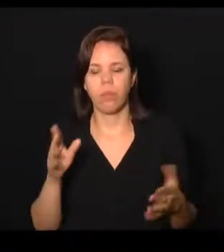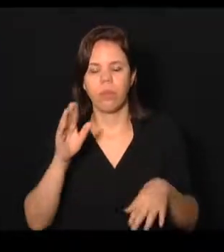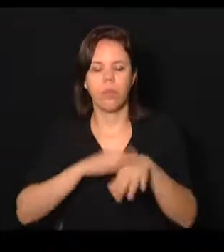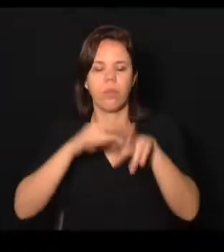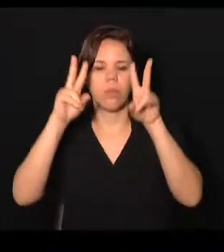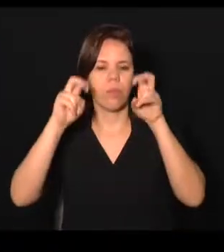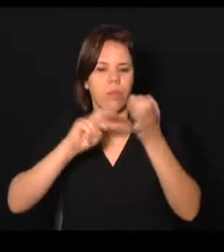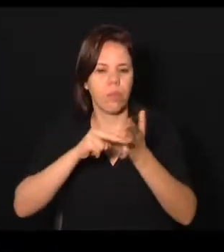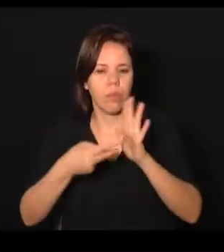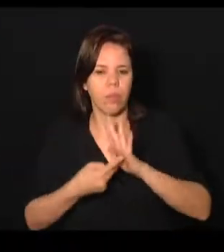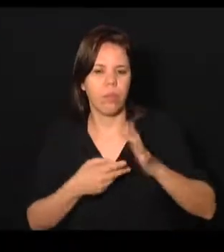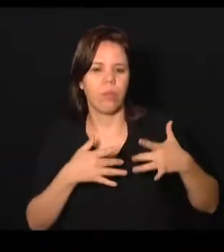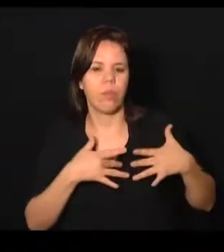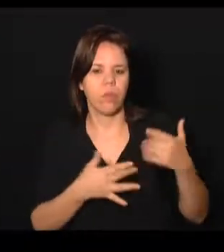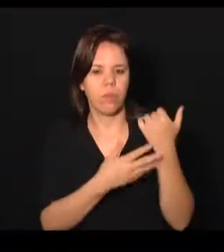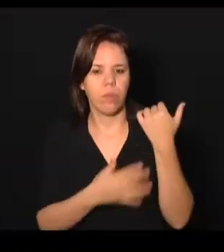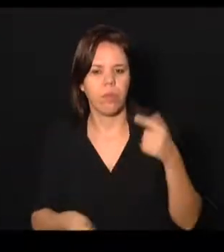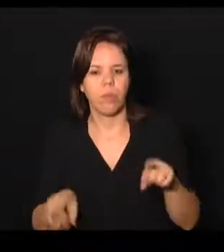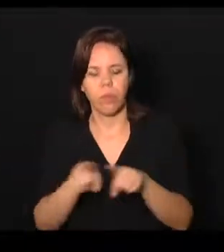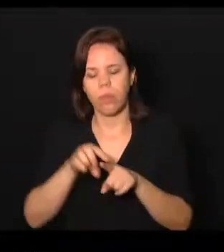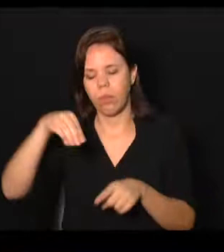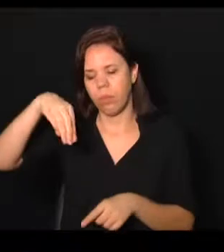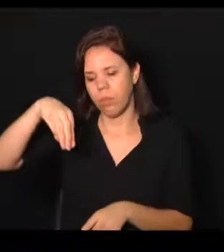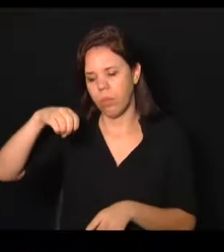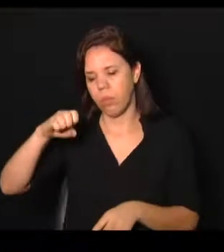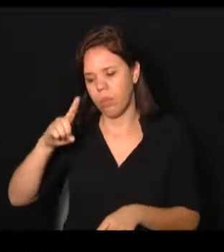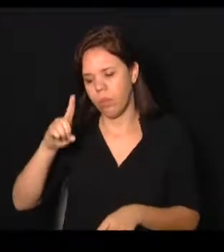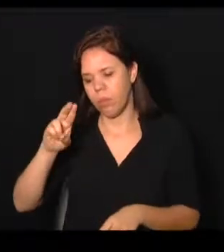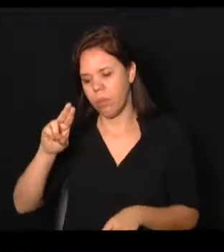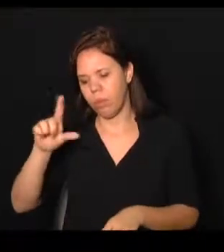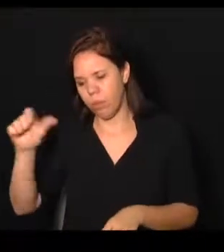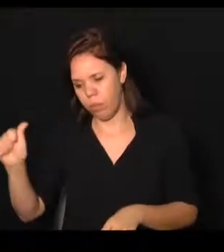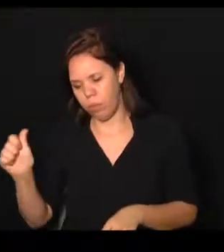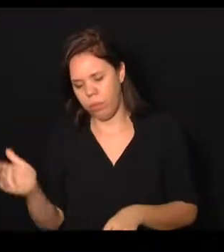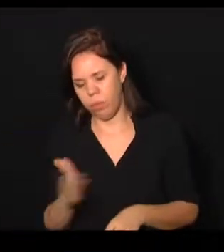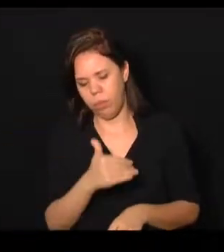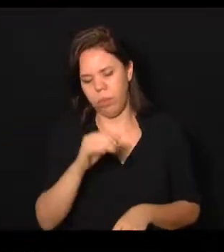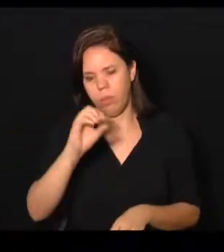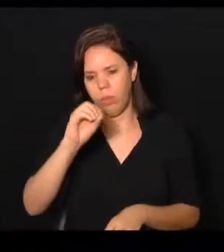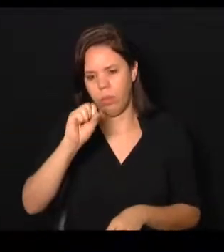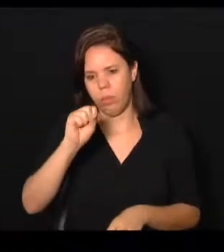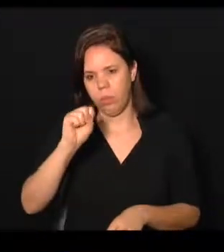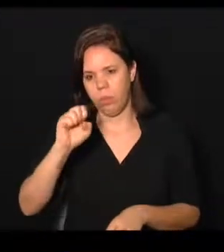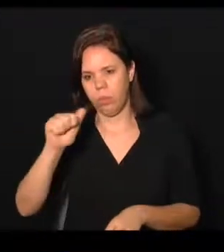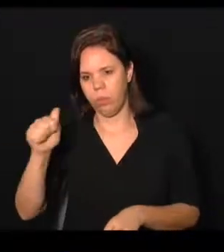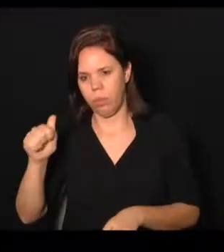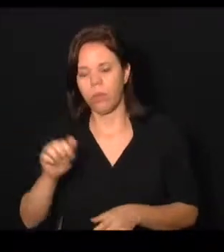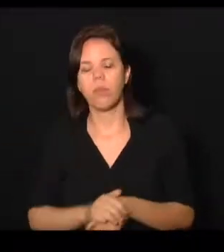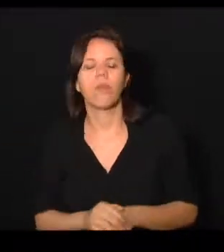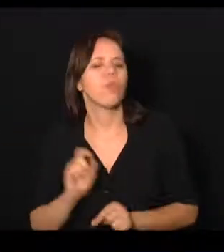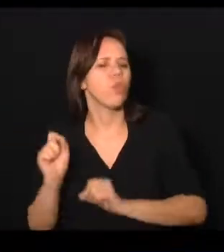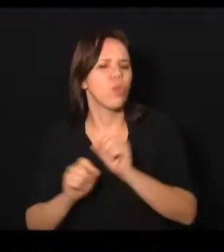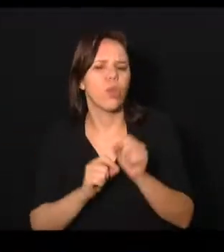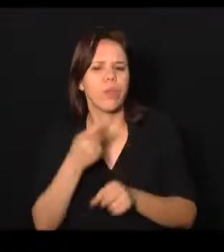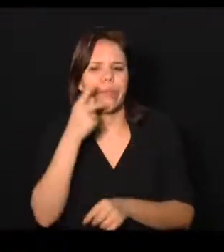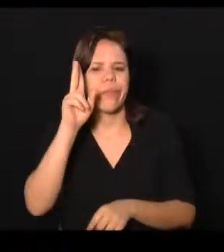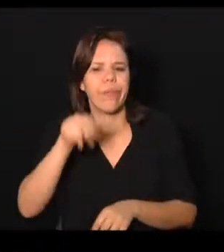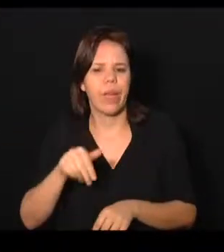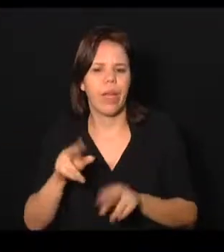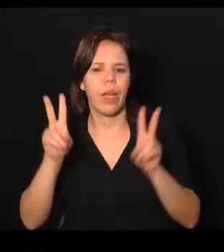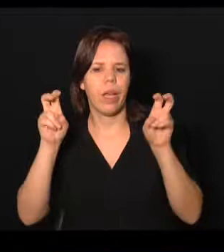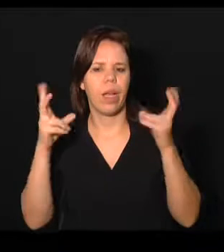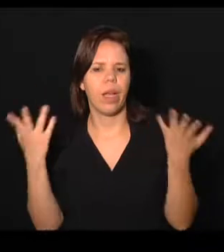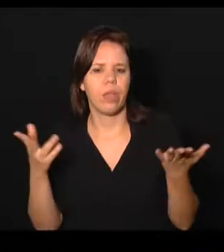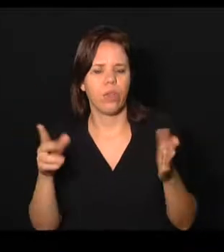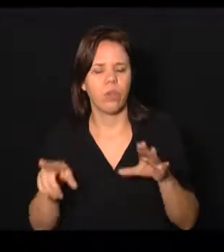de medula óssea e seus afins nessa portaria. E o que fala essa portaria a respeito de doação